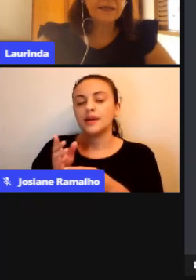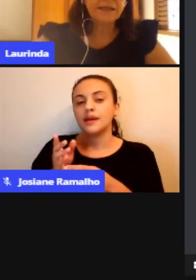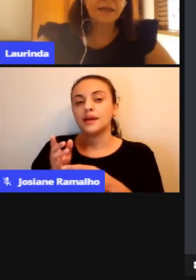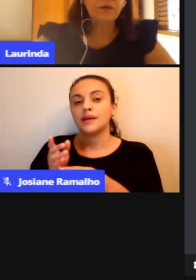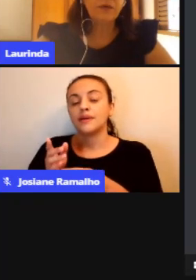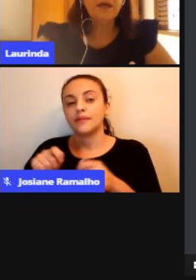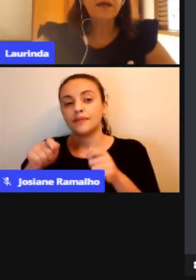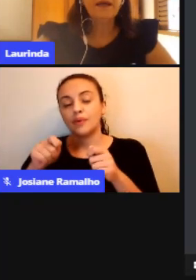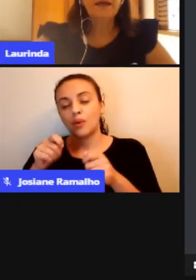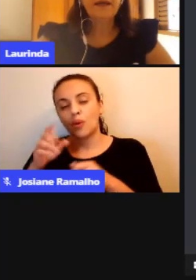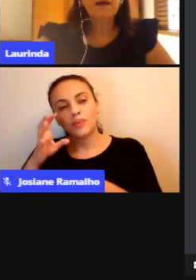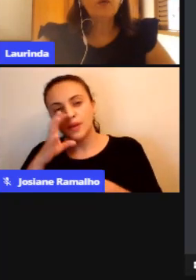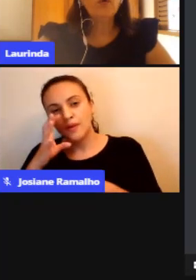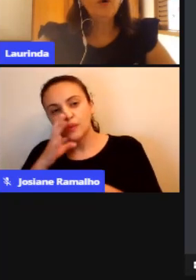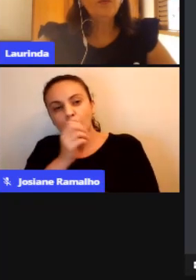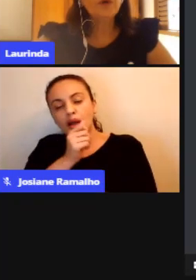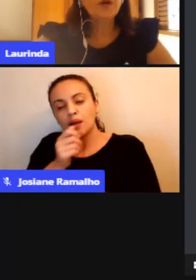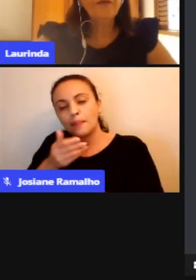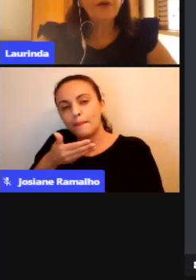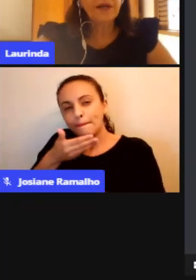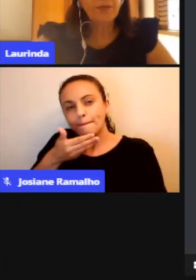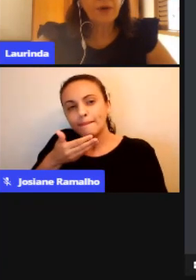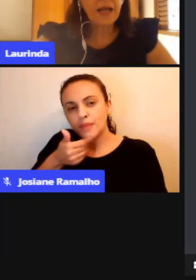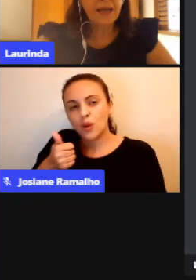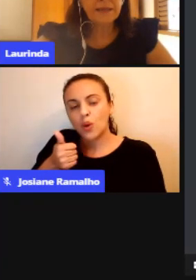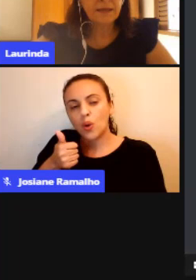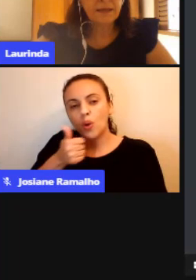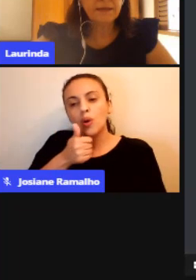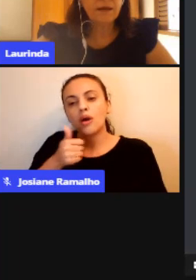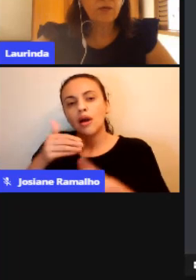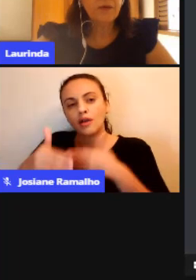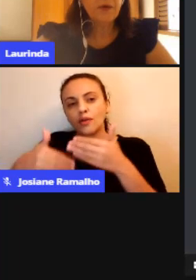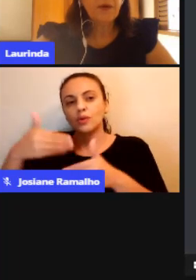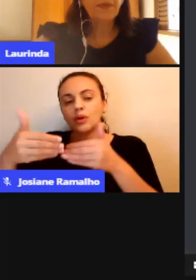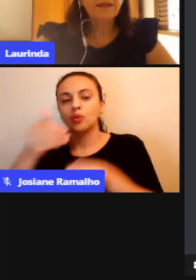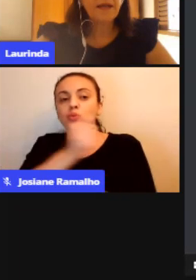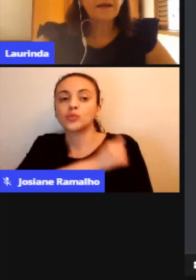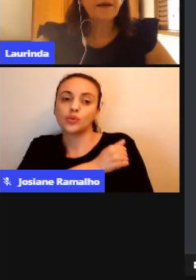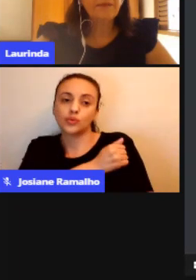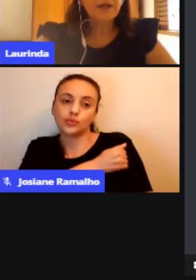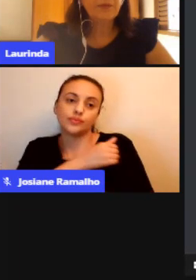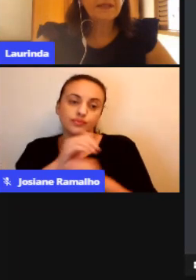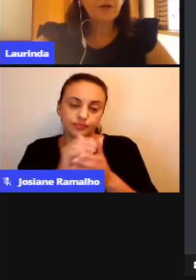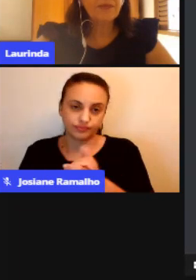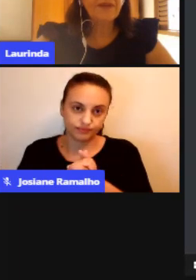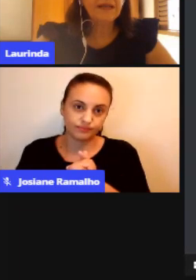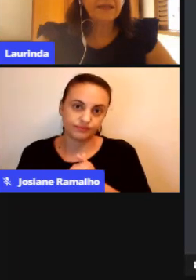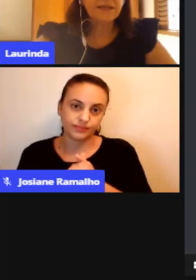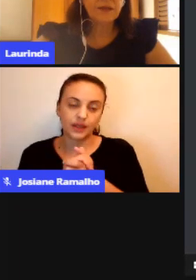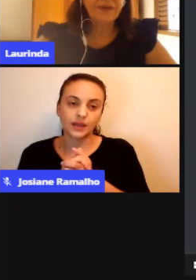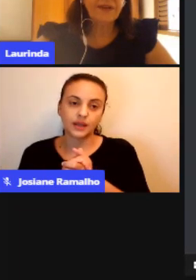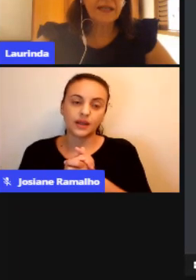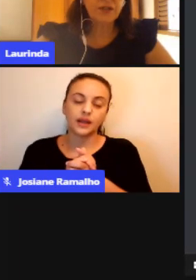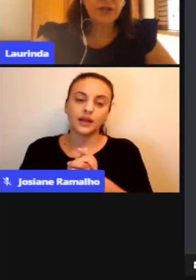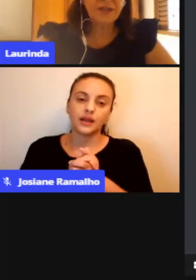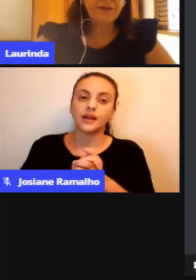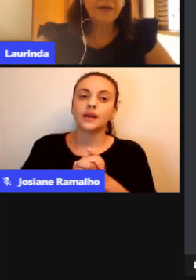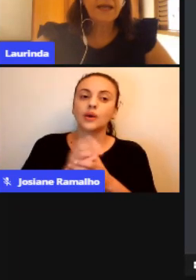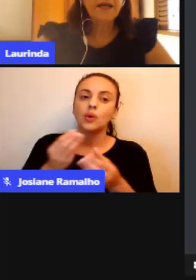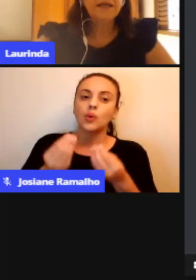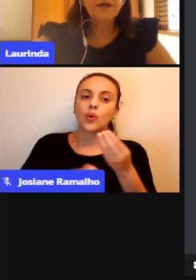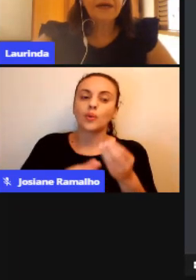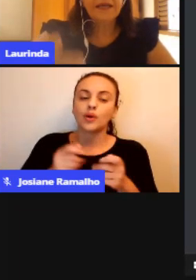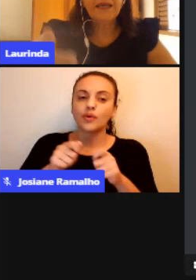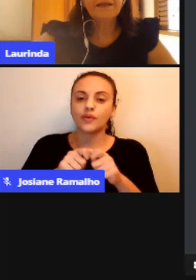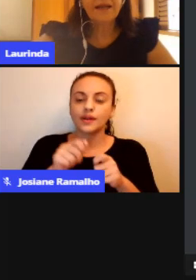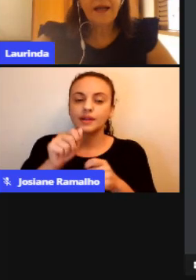atividade, da avaliação, como que eu vou elaborar essa questão para estar encaminhando para ser uma avaliação